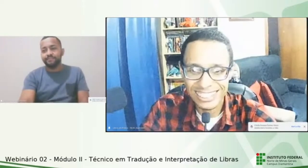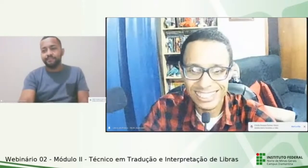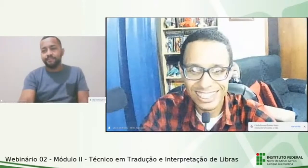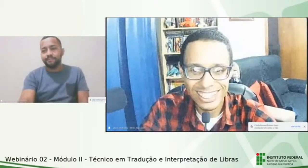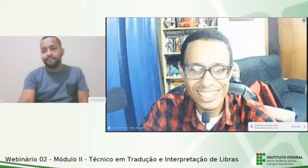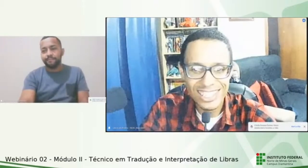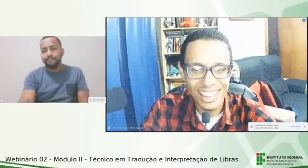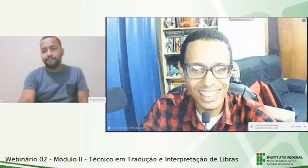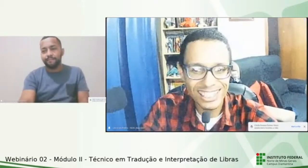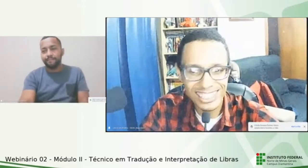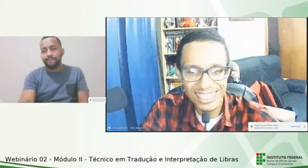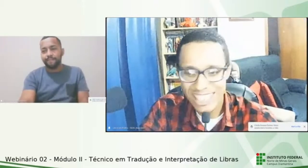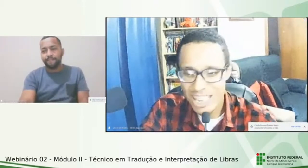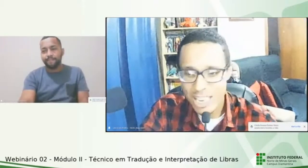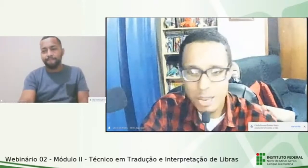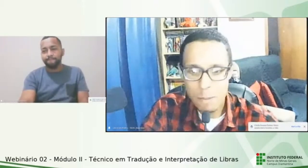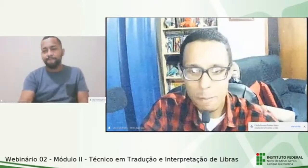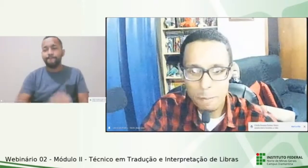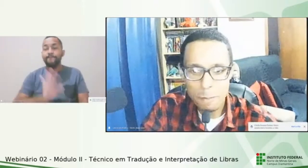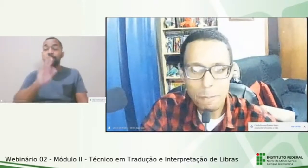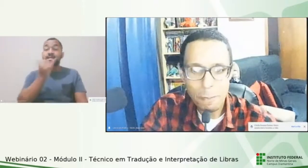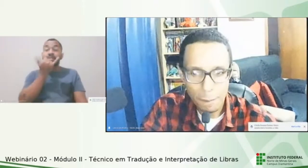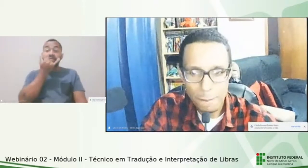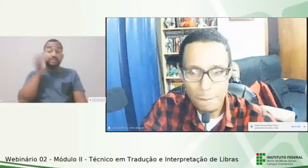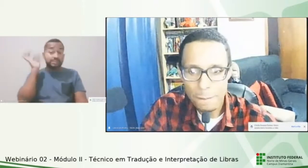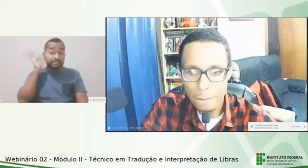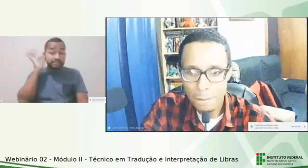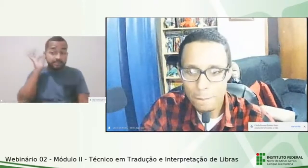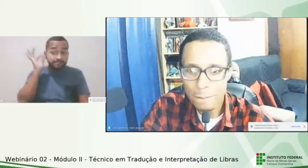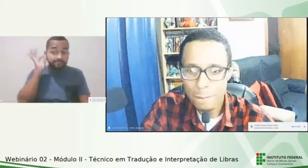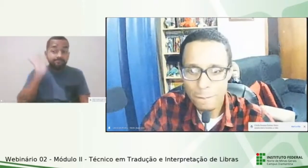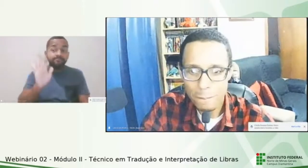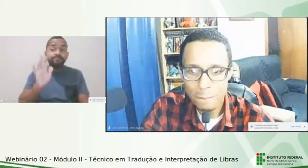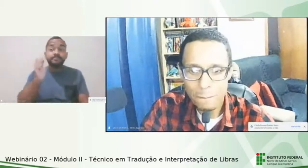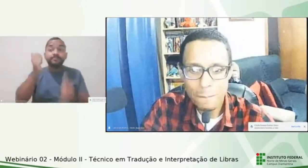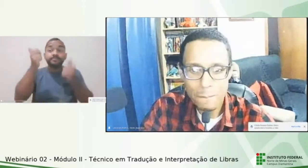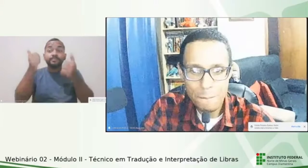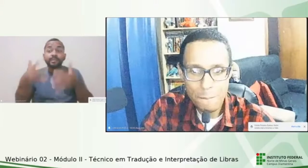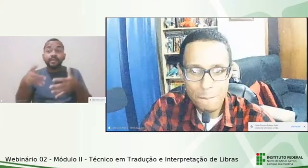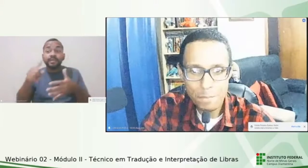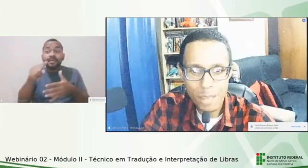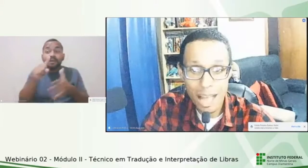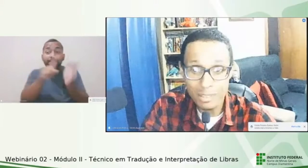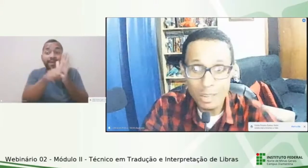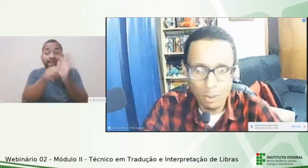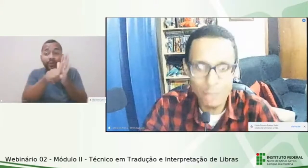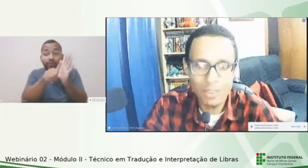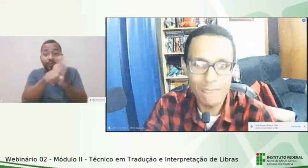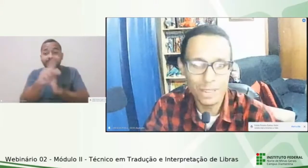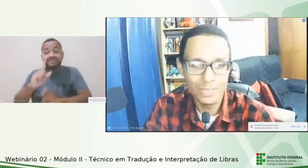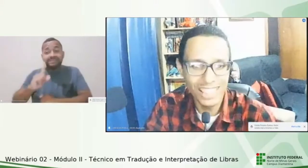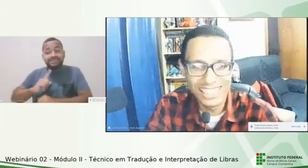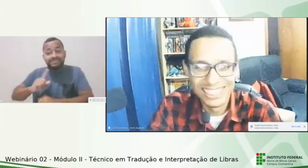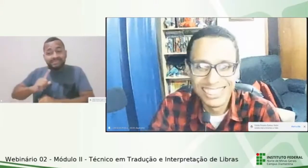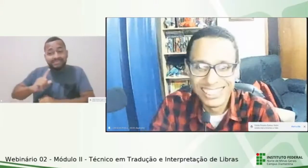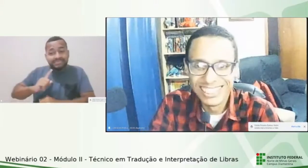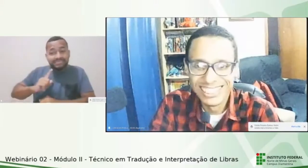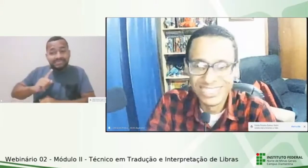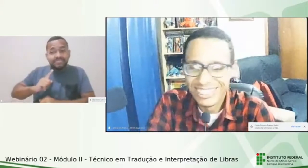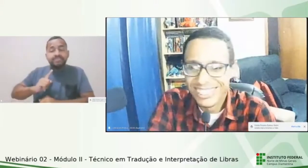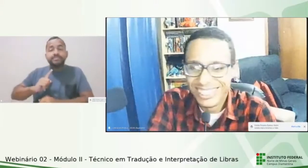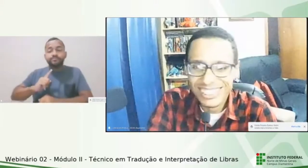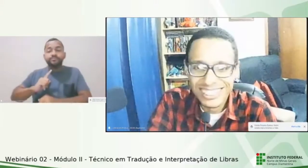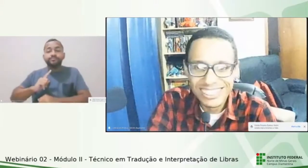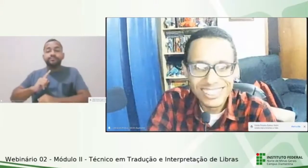Professor Reginaldo, só para falar que a gente tem algumas perguntas. Ah, sim, pode falar, pode falar.